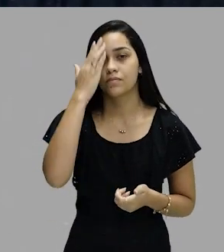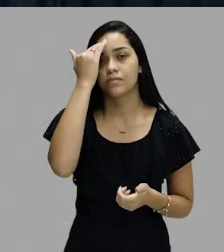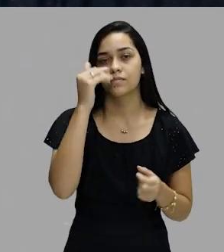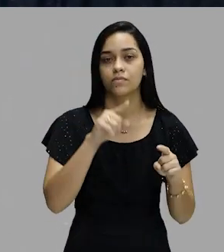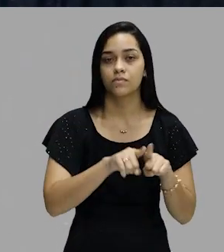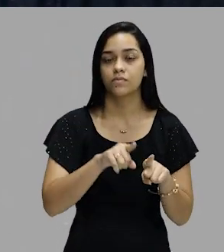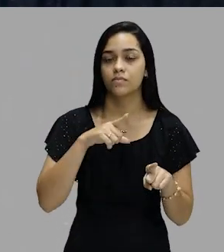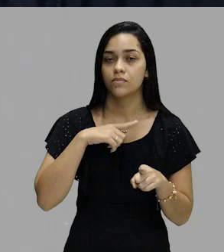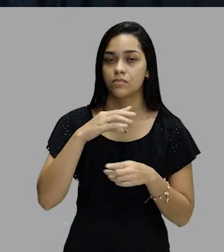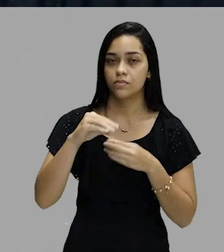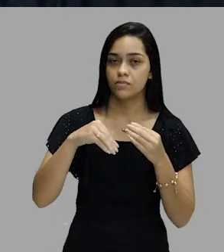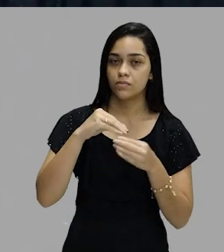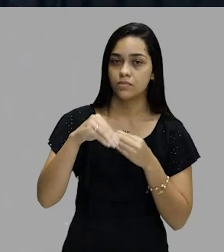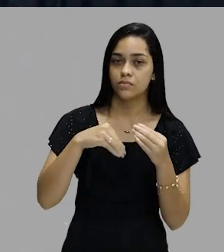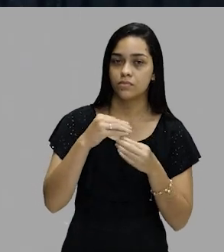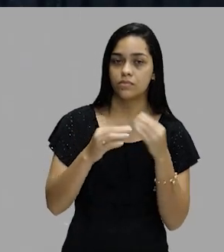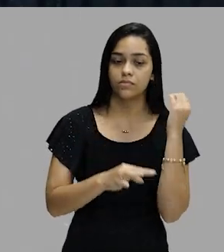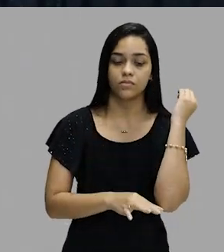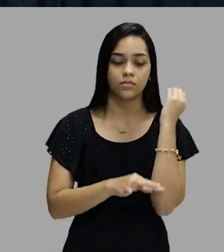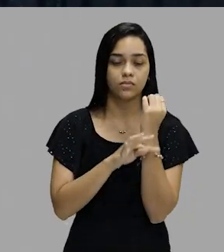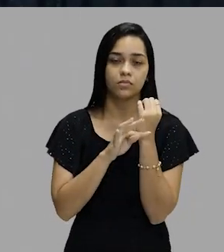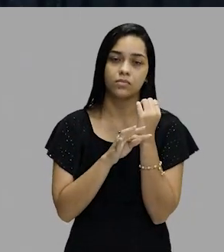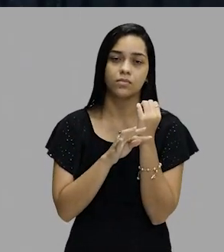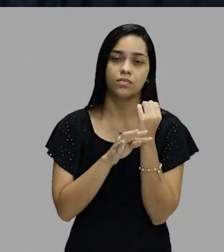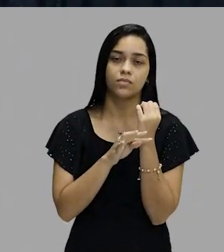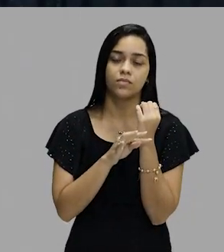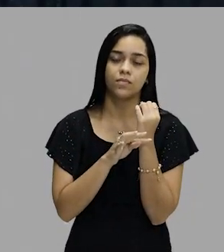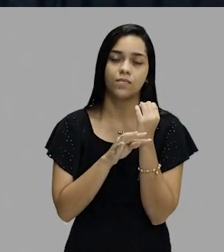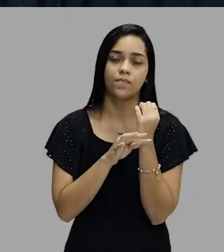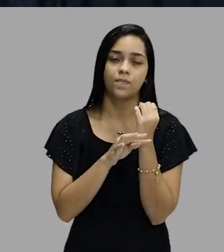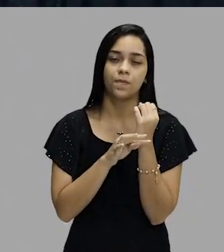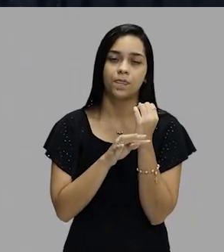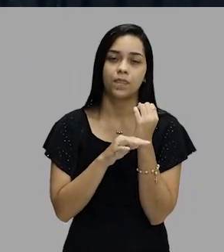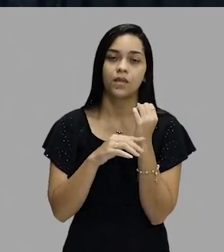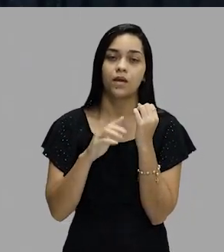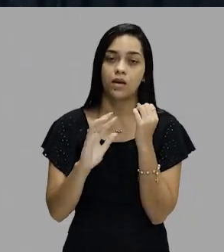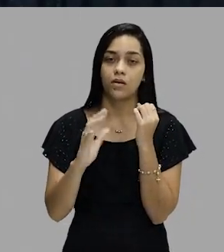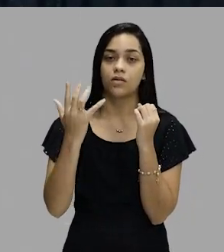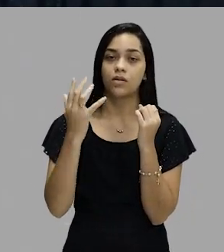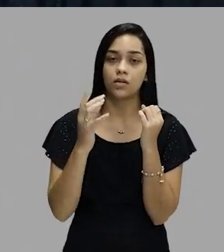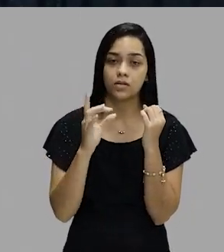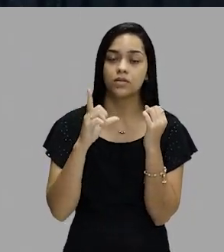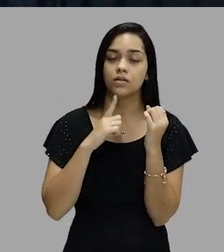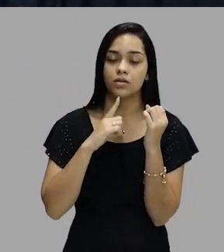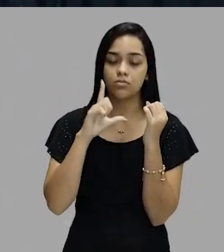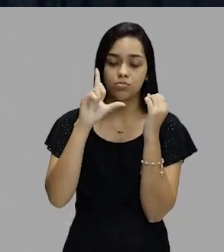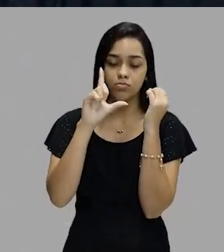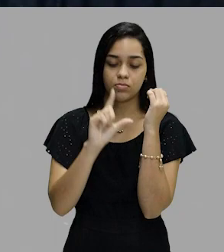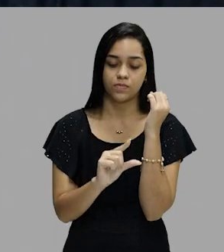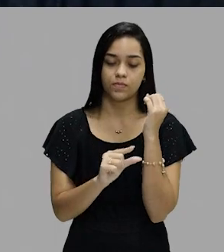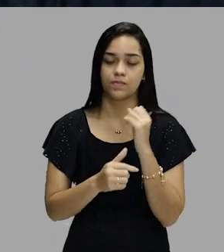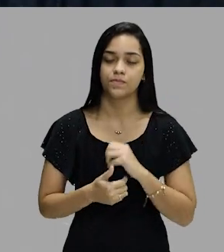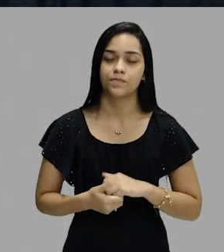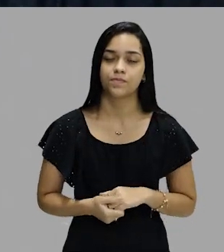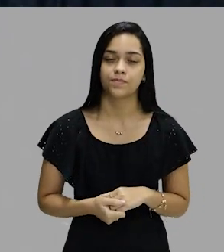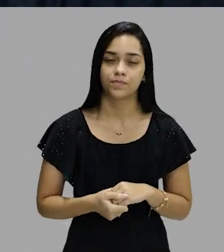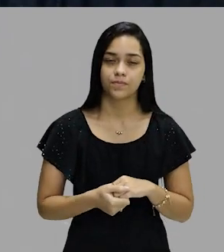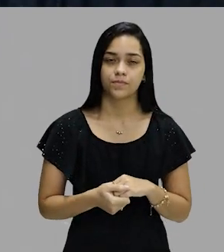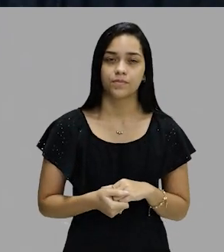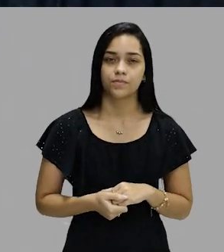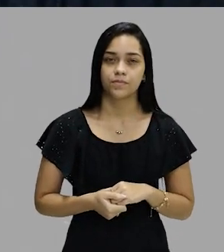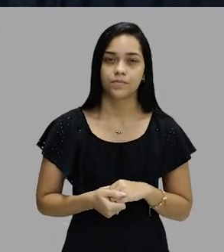há misturas, a temperatura, quer dizer, o ponto de ebulição, ele não acontece mais a uma mesma temperatura. Ok? Então vamos